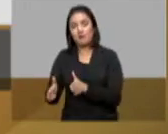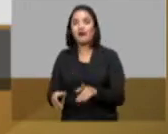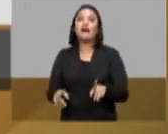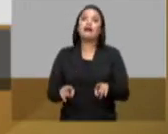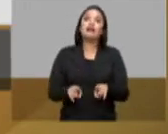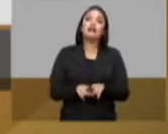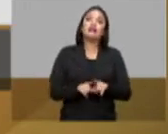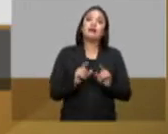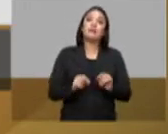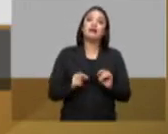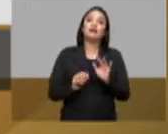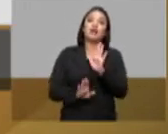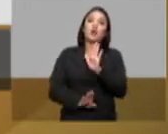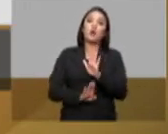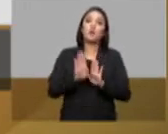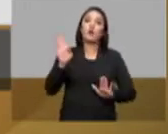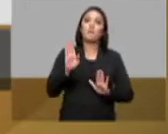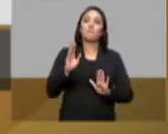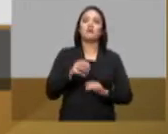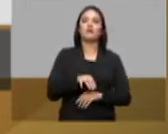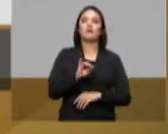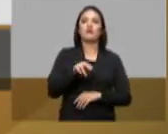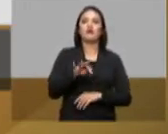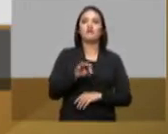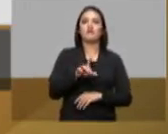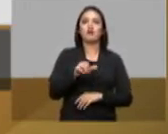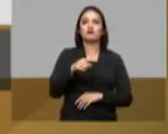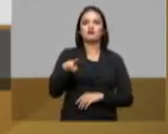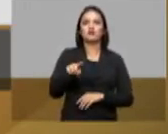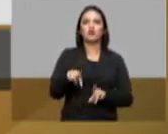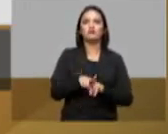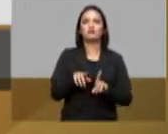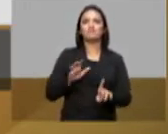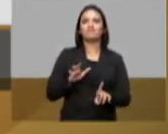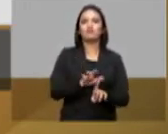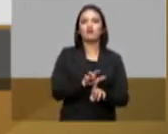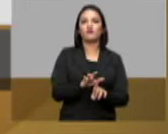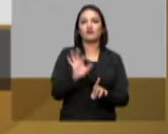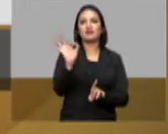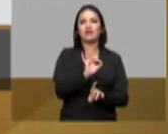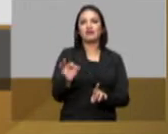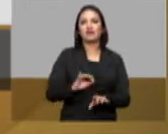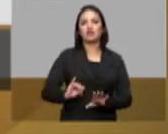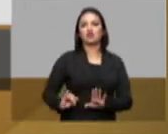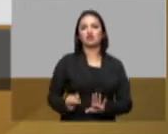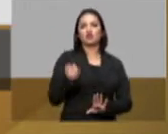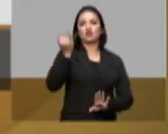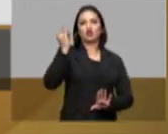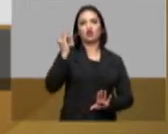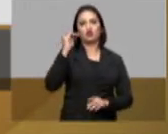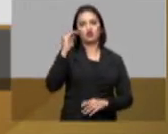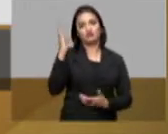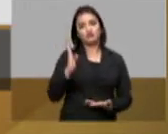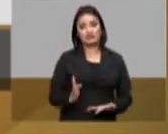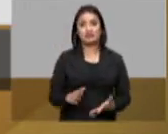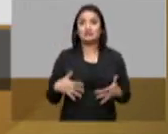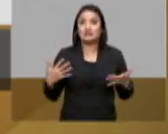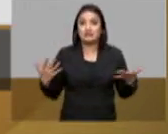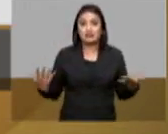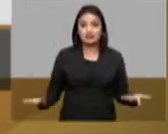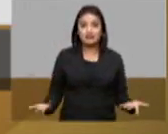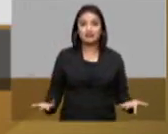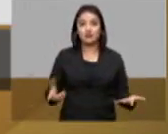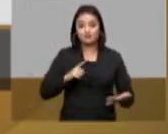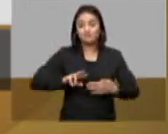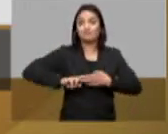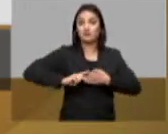nós teríamos o aumento da pressão inflacionária e o impacto nas taxas de juros e de câmbio do país. Ou seja, excelência, nós estamos falando aqui dentro